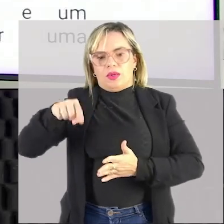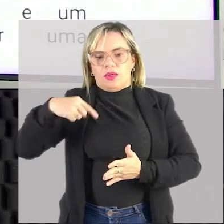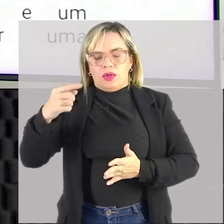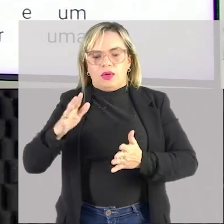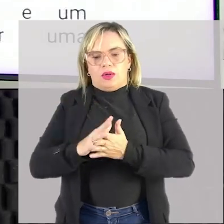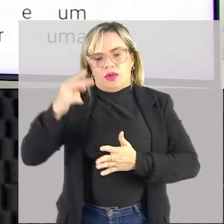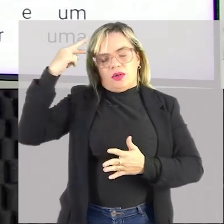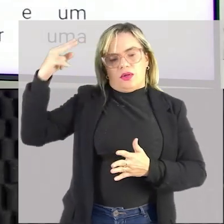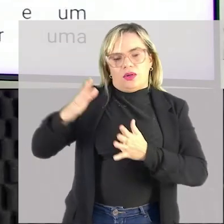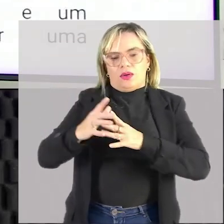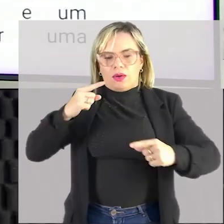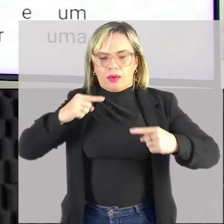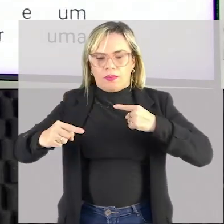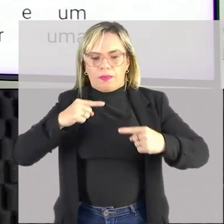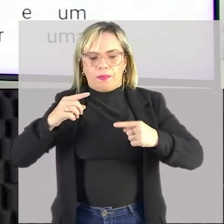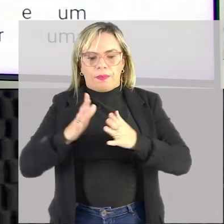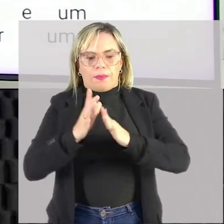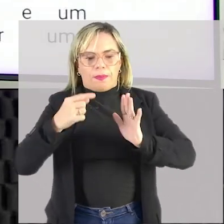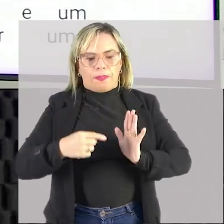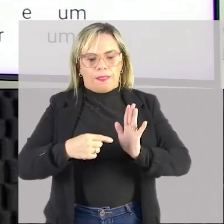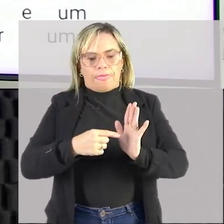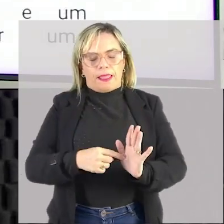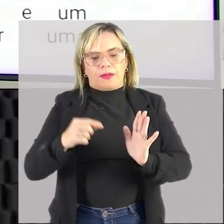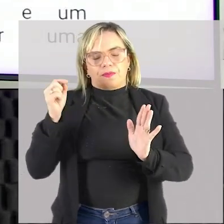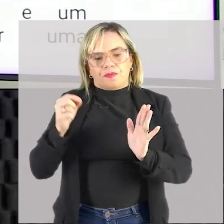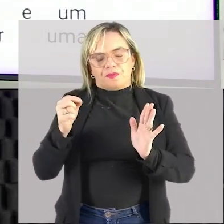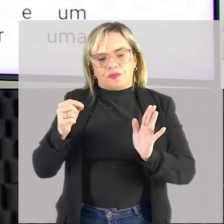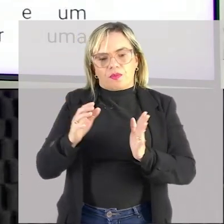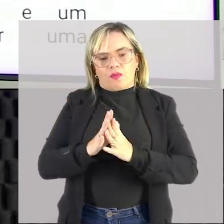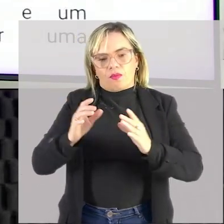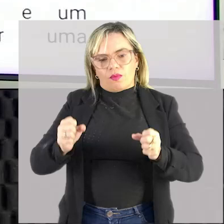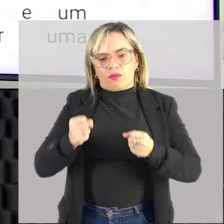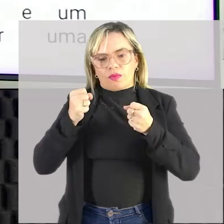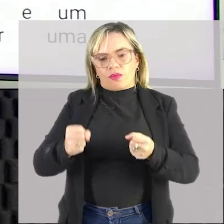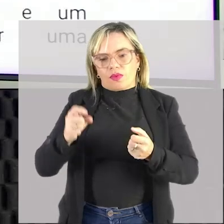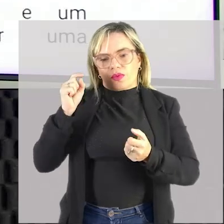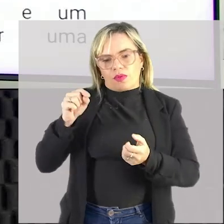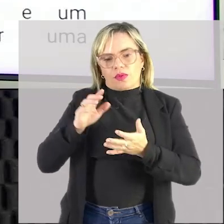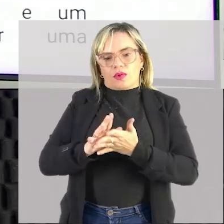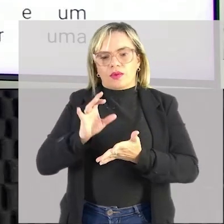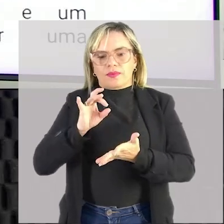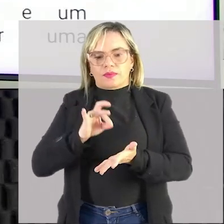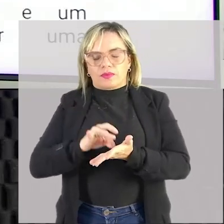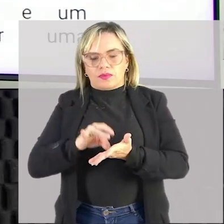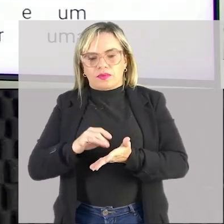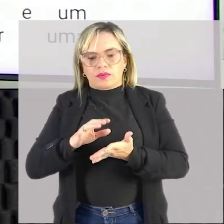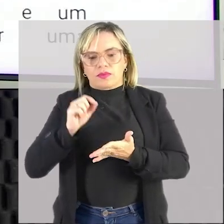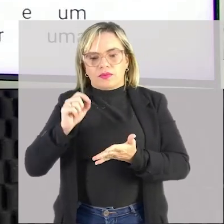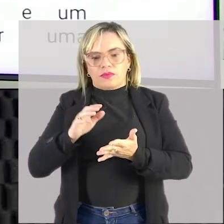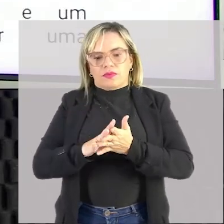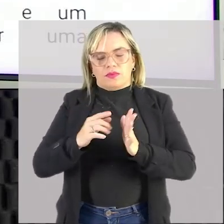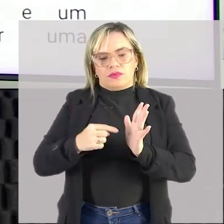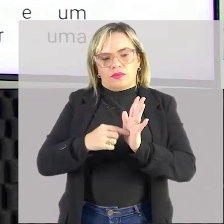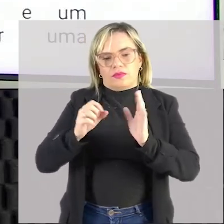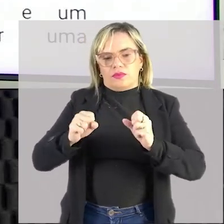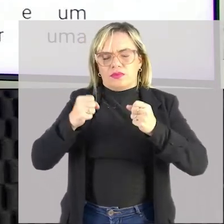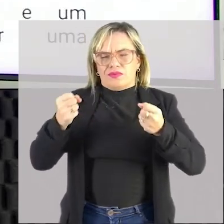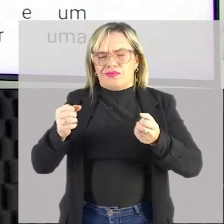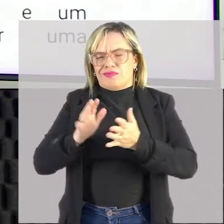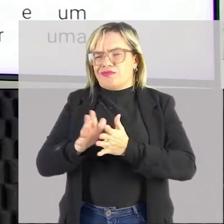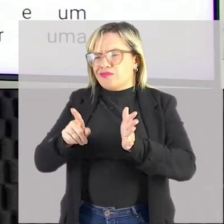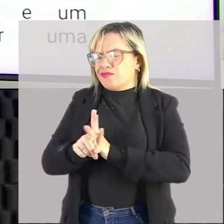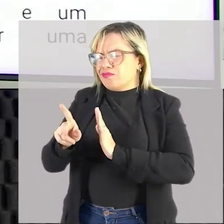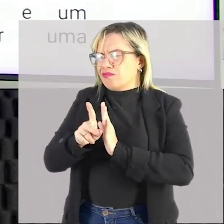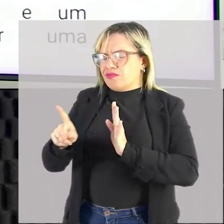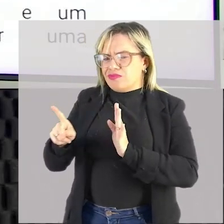da política. Eu trouxe essa questão aqui porque pode ser que ela seja, de fato, abordada, né? A gente pode falar, professor, mas